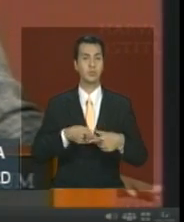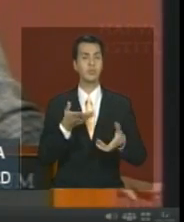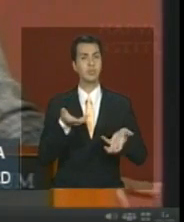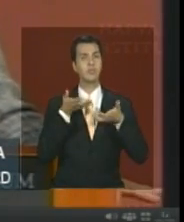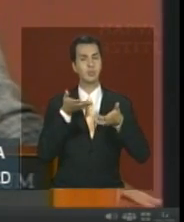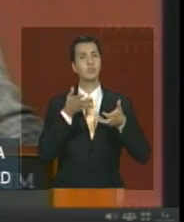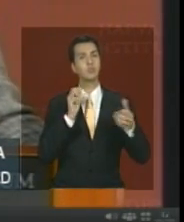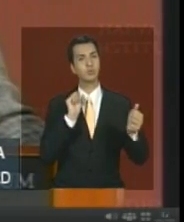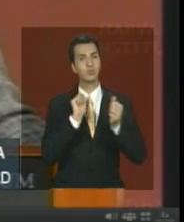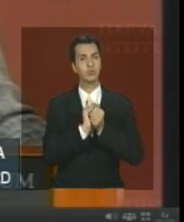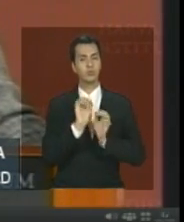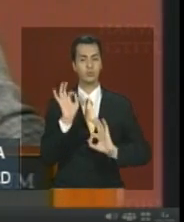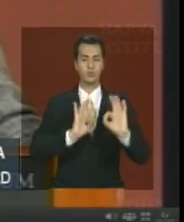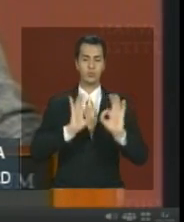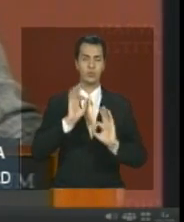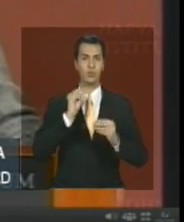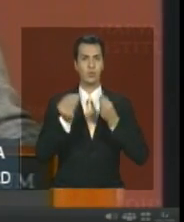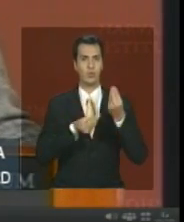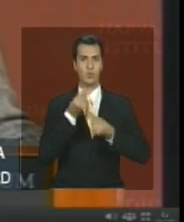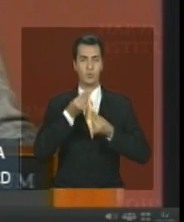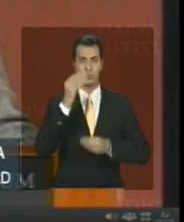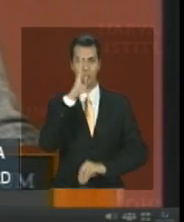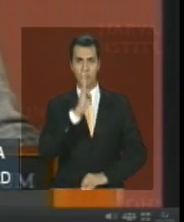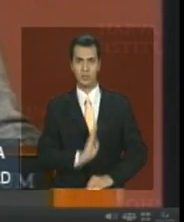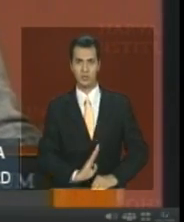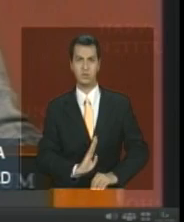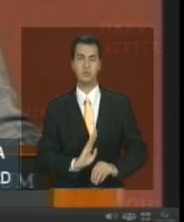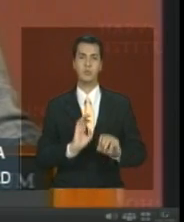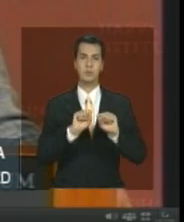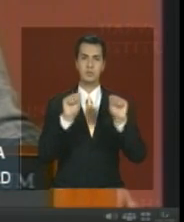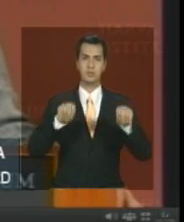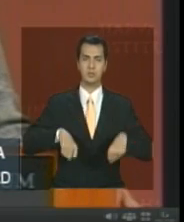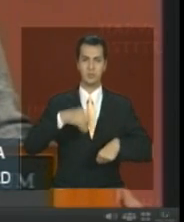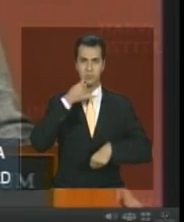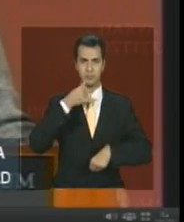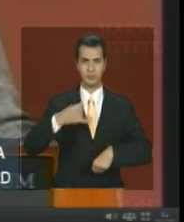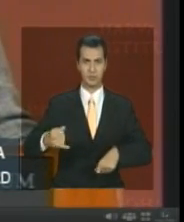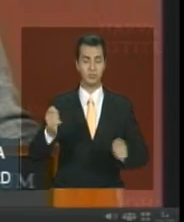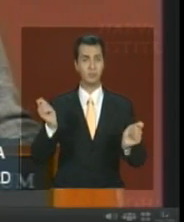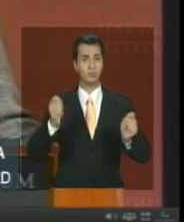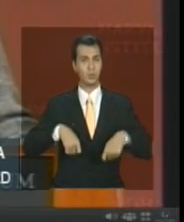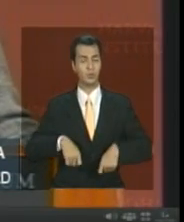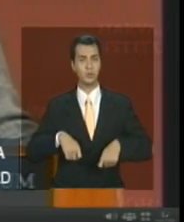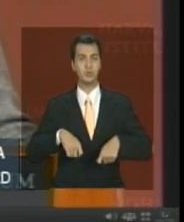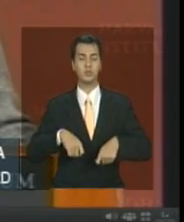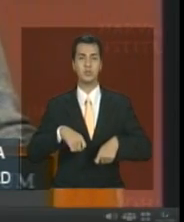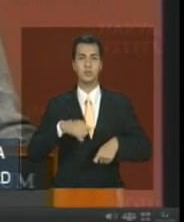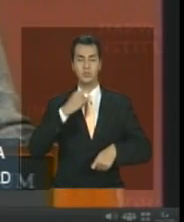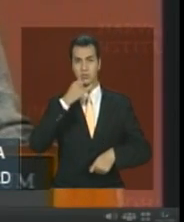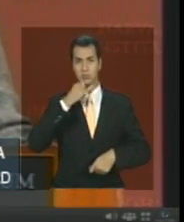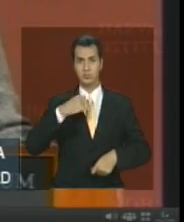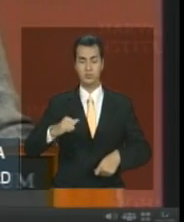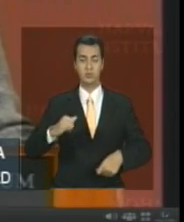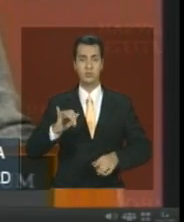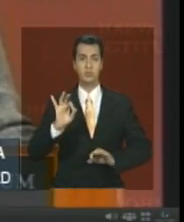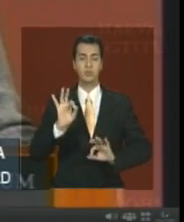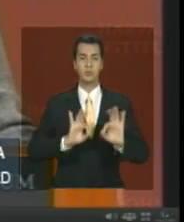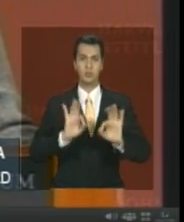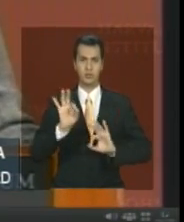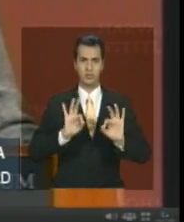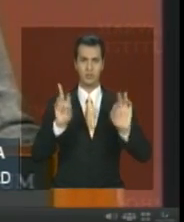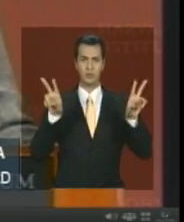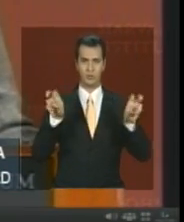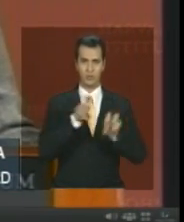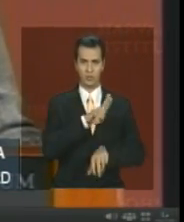delinear o modelo do setor elétrico no Brasil e levar luz, através de um programa chamado Luz